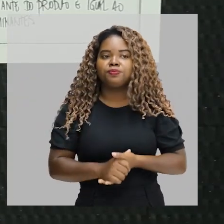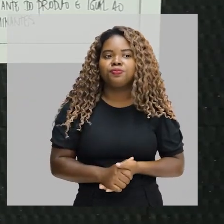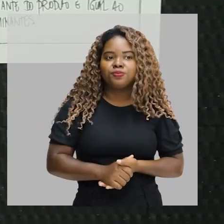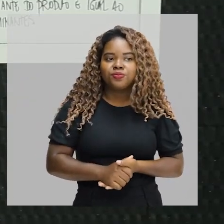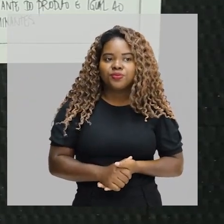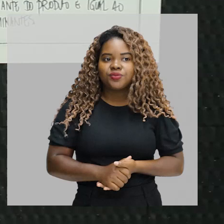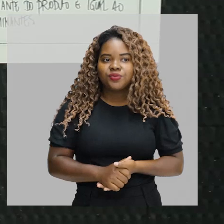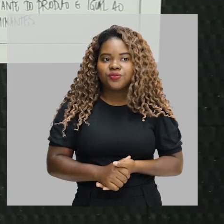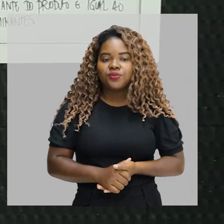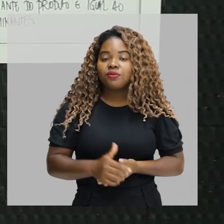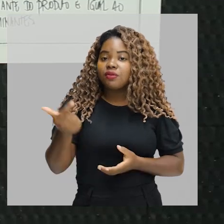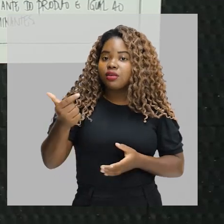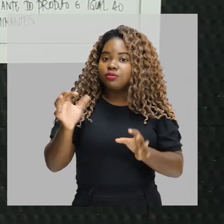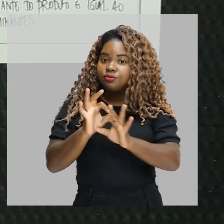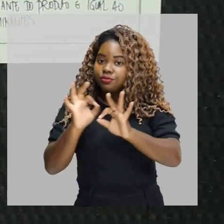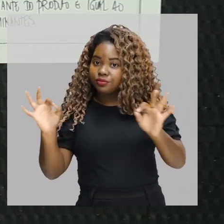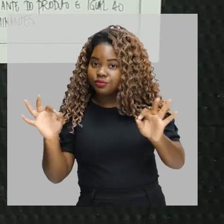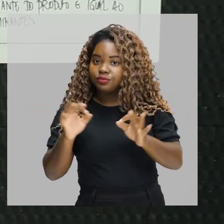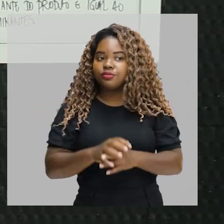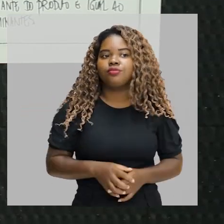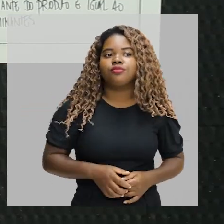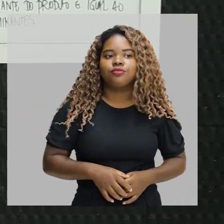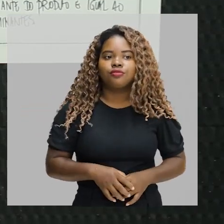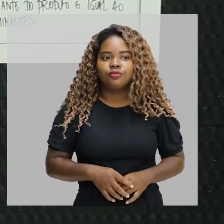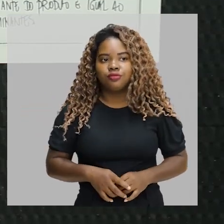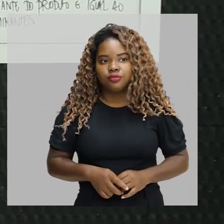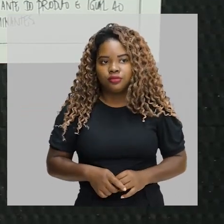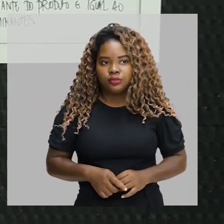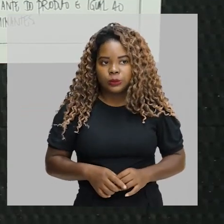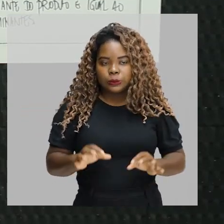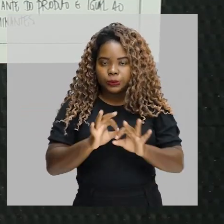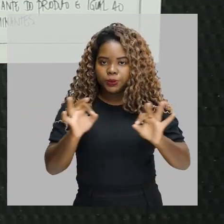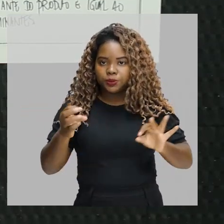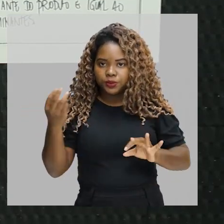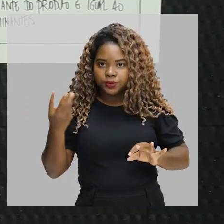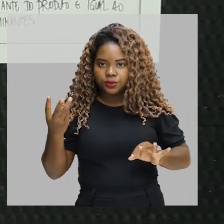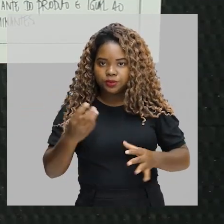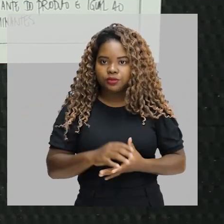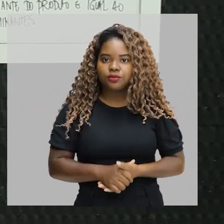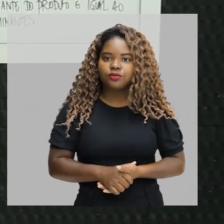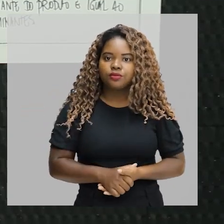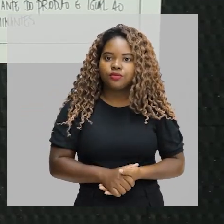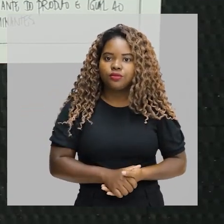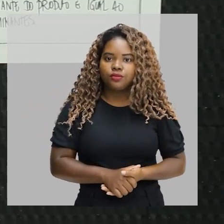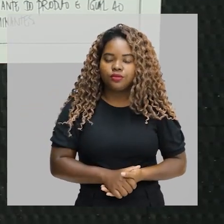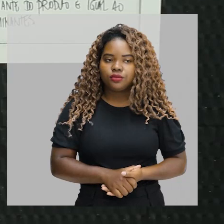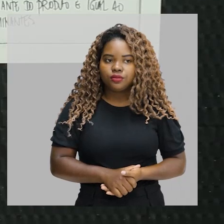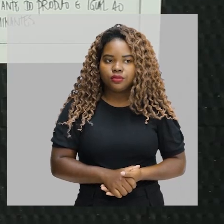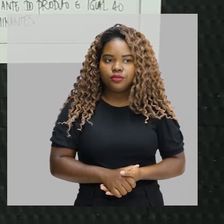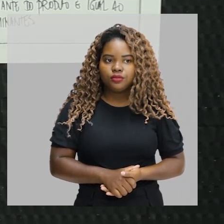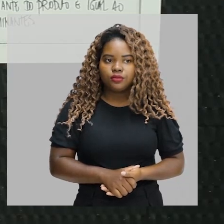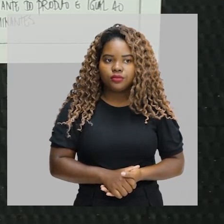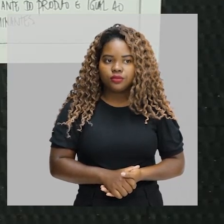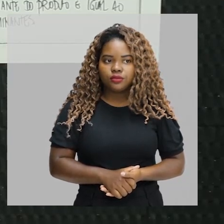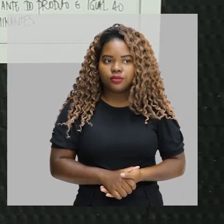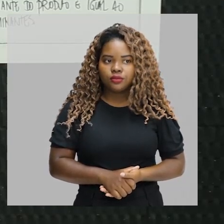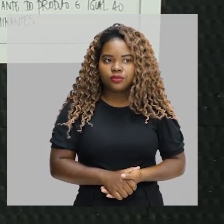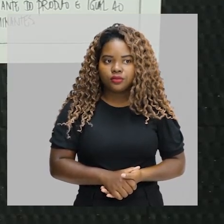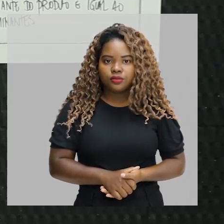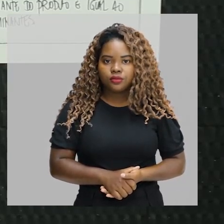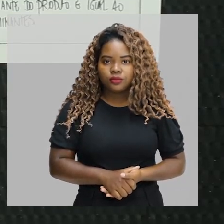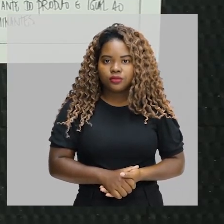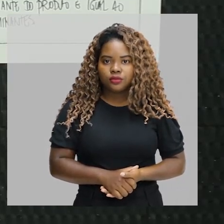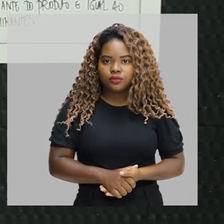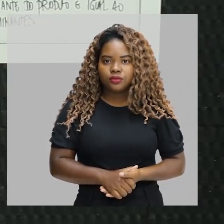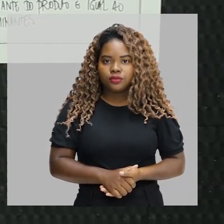Linha 1. Essa aqui é minha linha 2. E essa aqui é minha linha 3. Tá? Então,